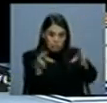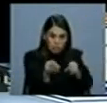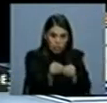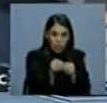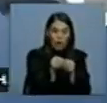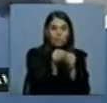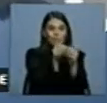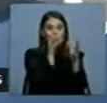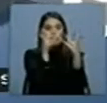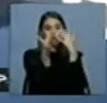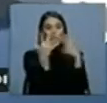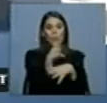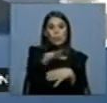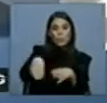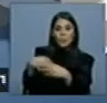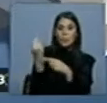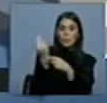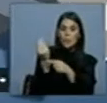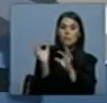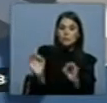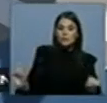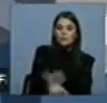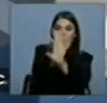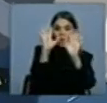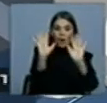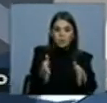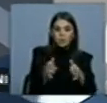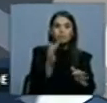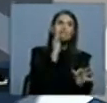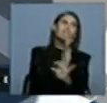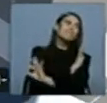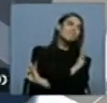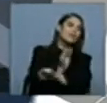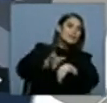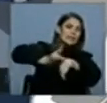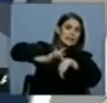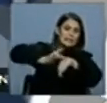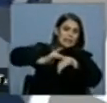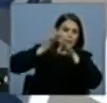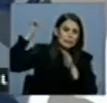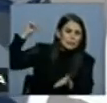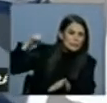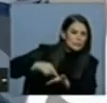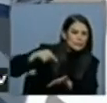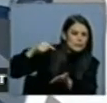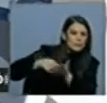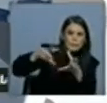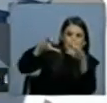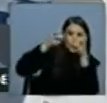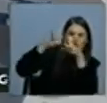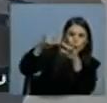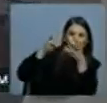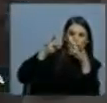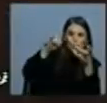essa luz num instrumento que, obviamente, tem que ser extraordinariamente sensível e exigente nesta recolha de dados